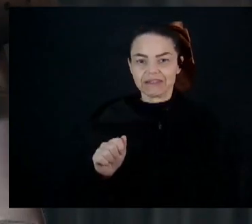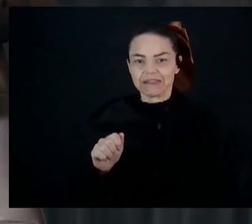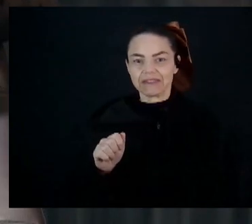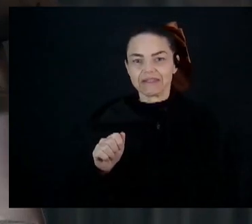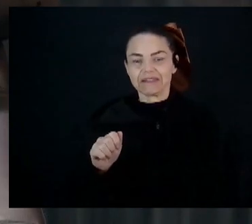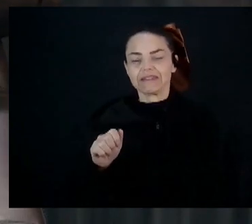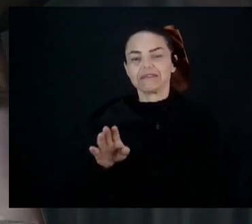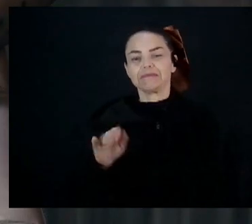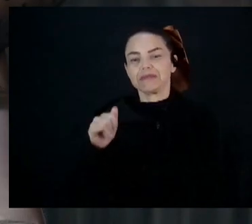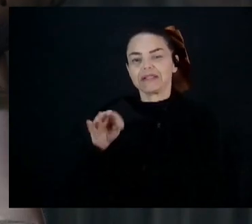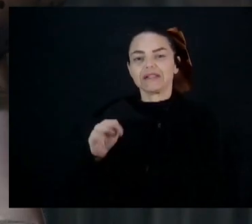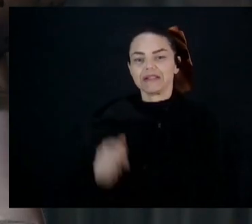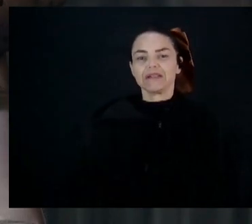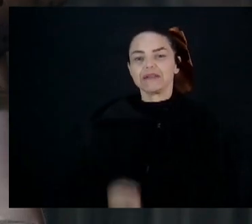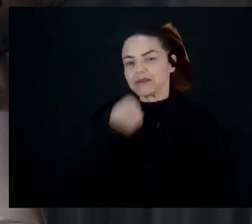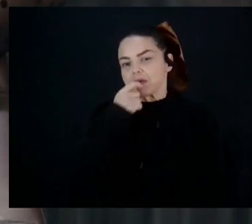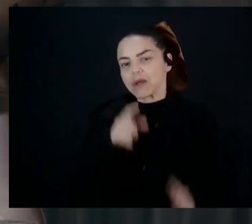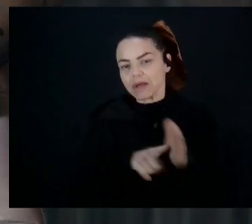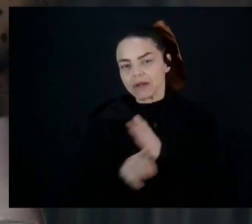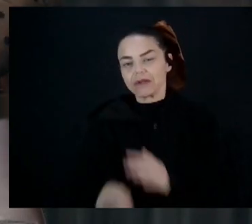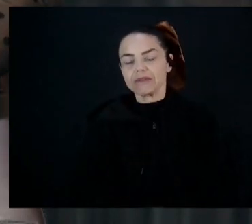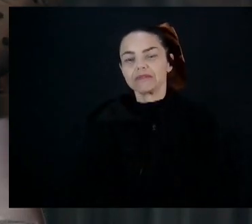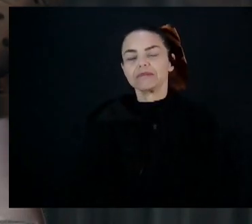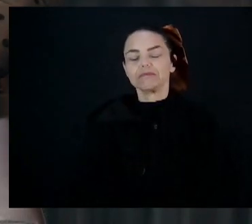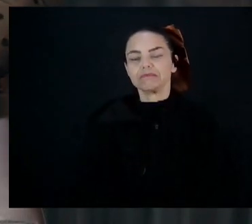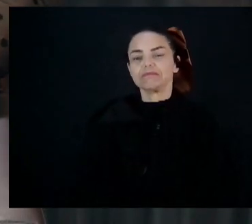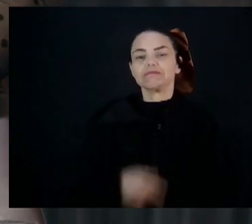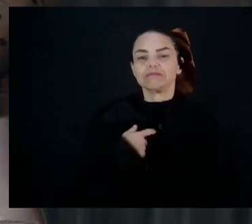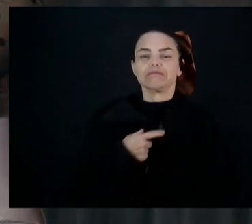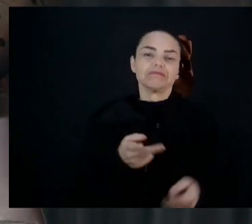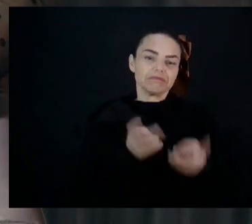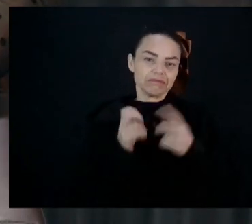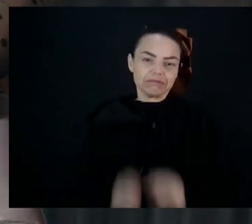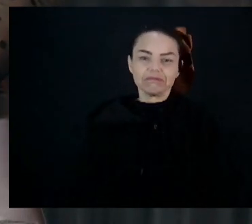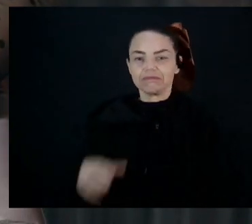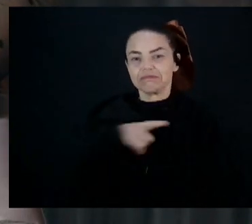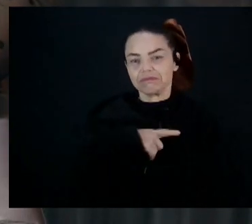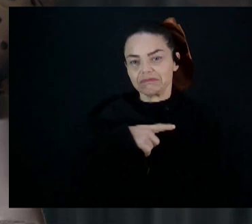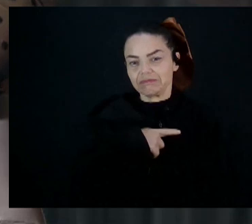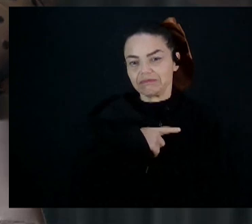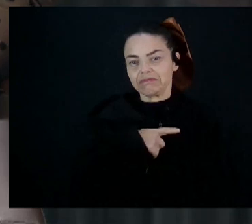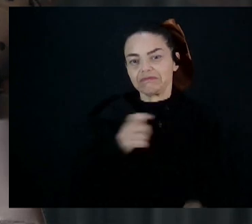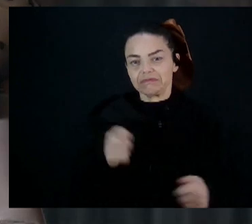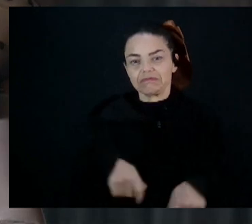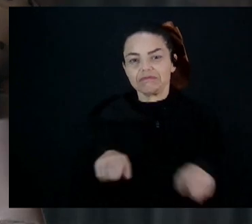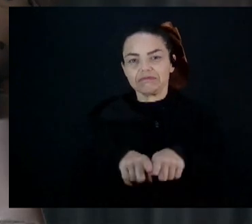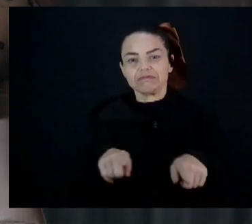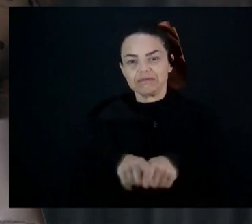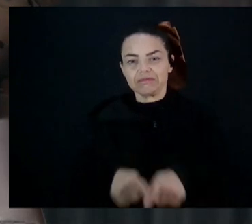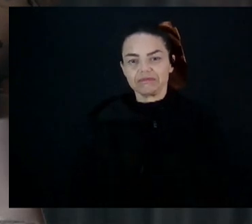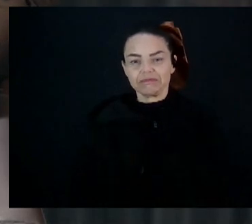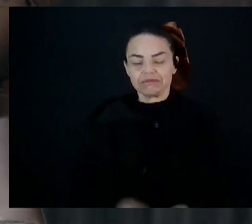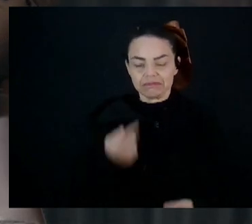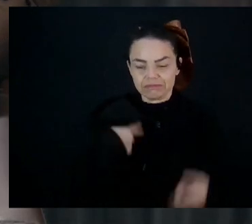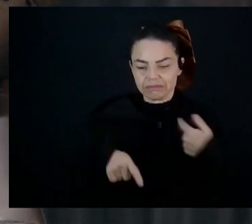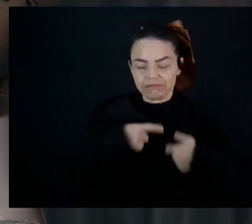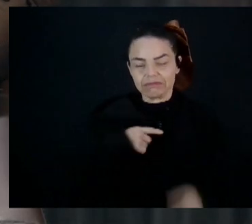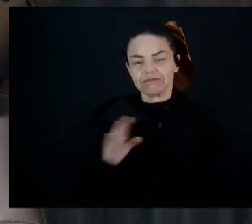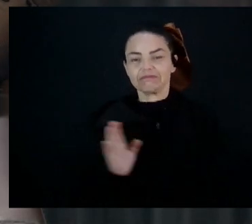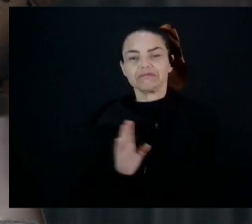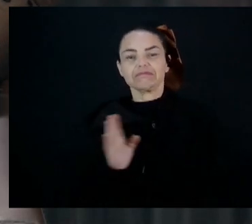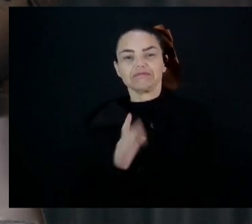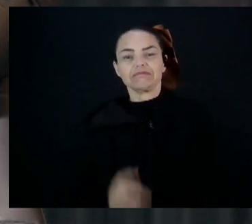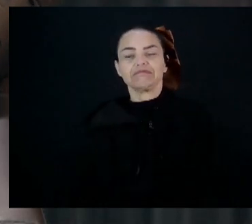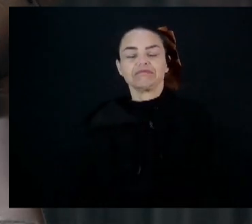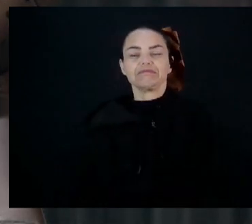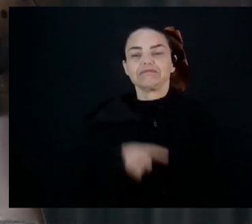um bom comentário também. Eu acho que assim, essa percepção que você tem, Rafael, pode ser também do seu funcionamento biológico, né? Existem pessoas